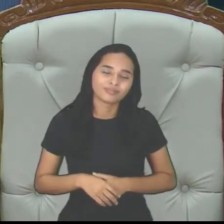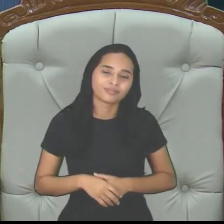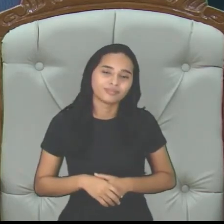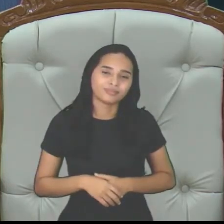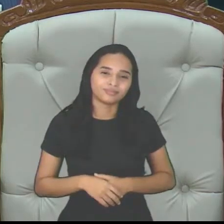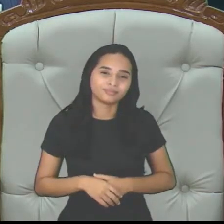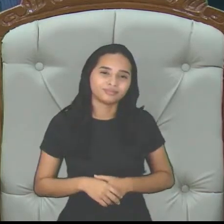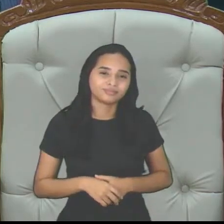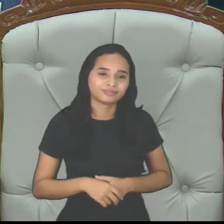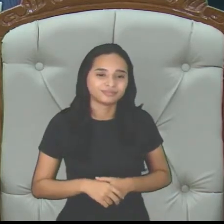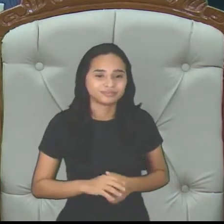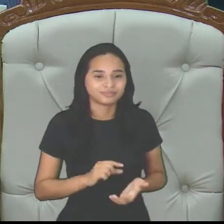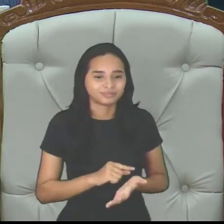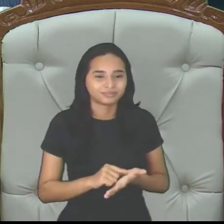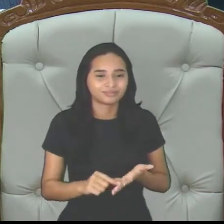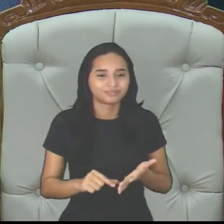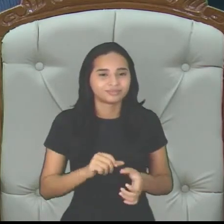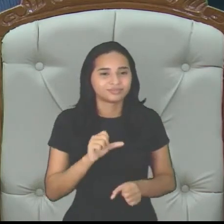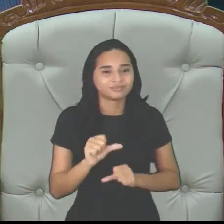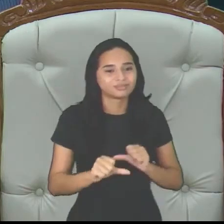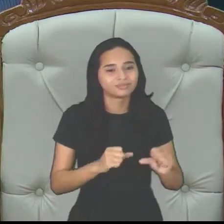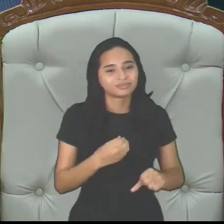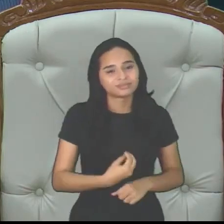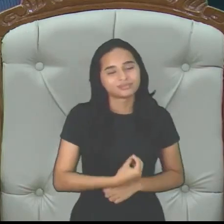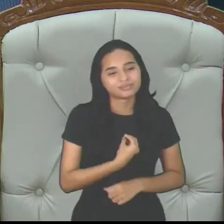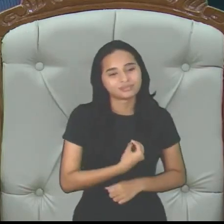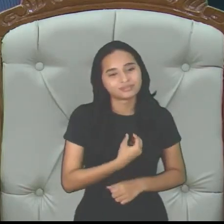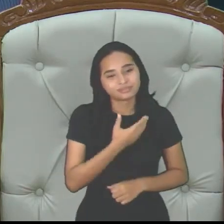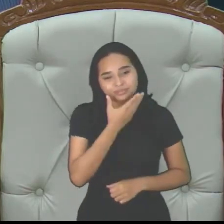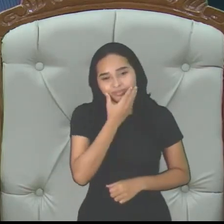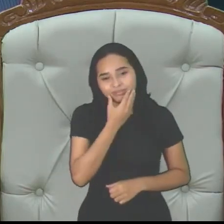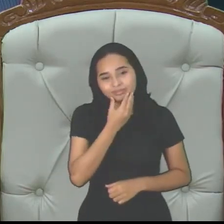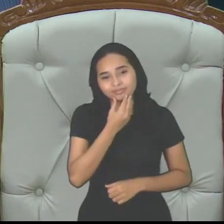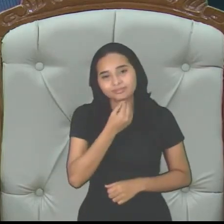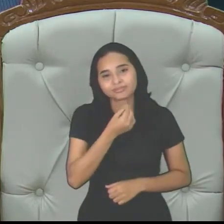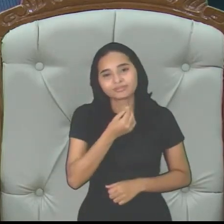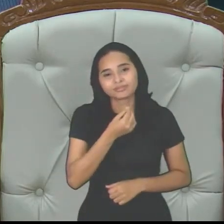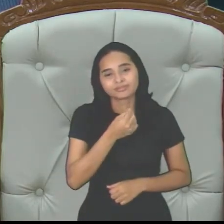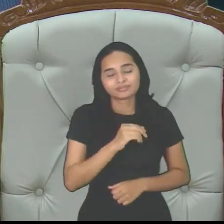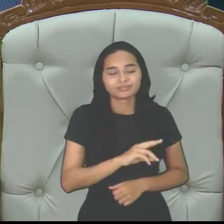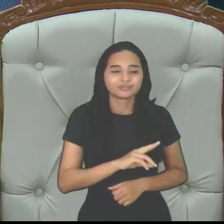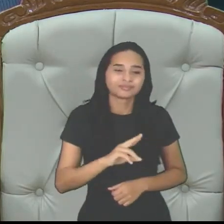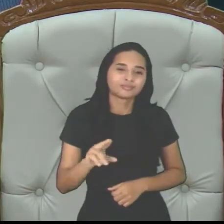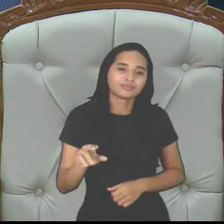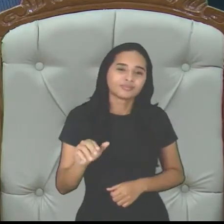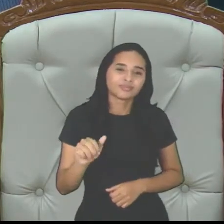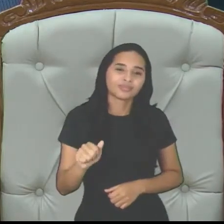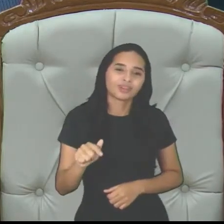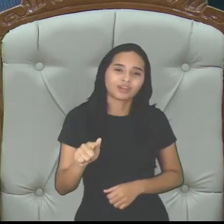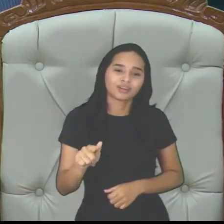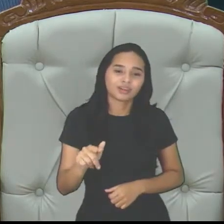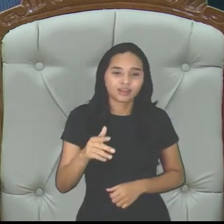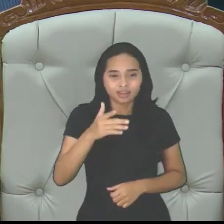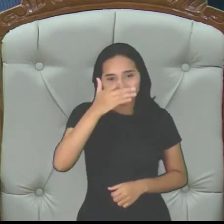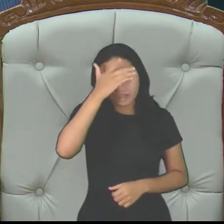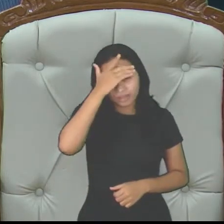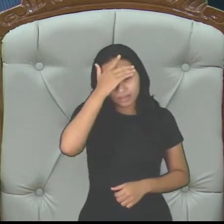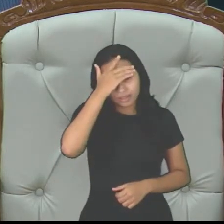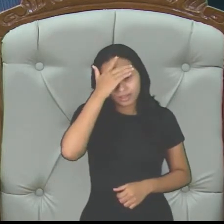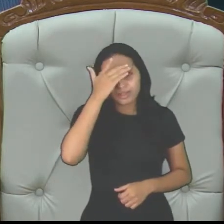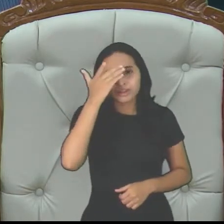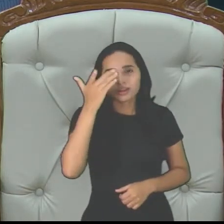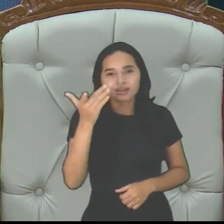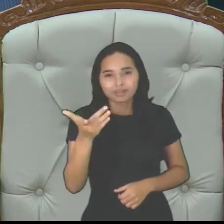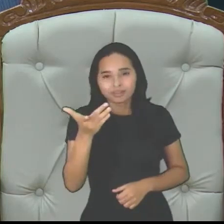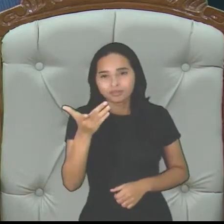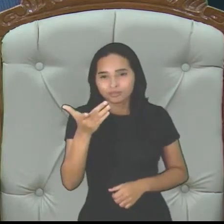foi o versículo que mudou a vida de um homem. O nome dele é Agostinho de Hipona.